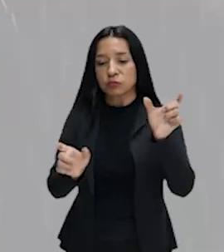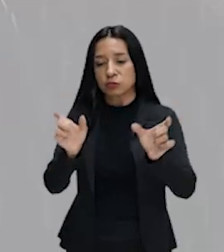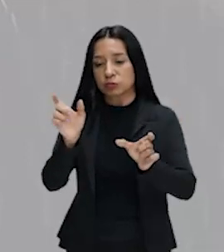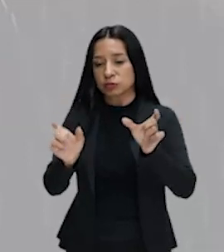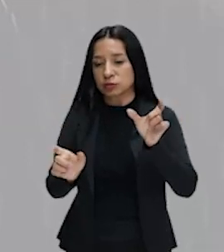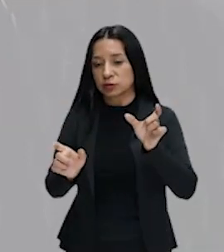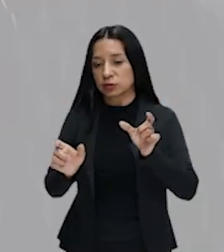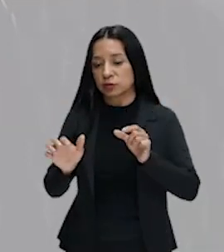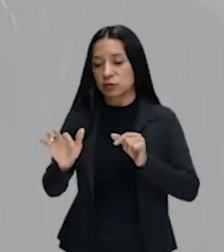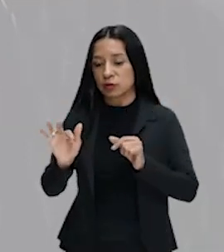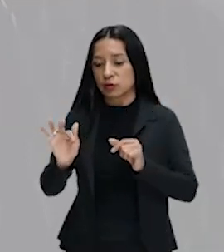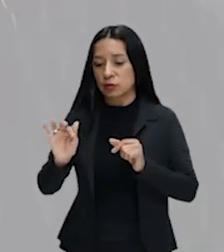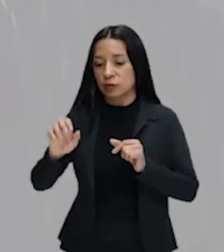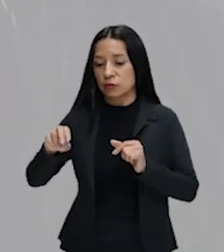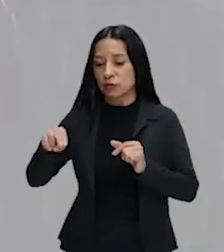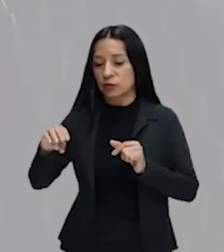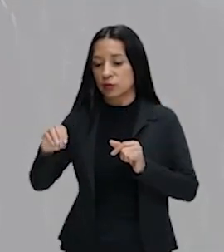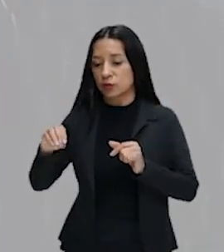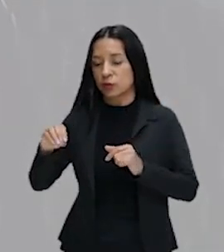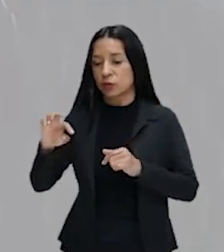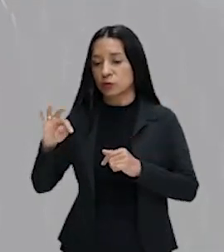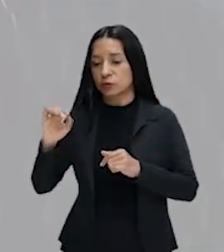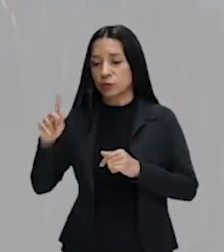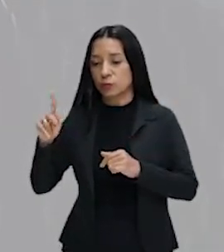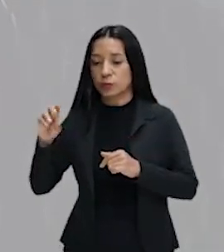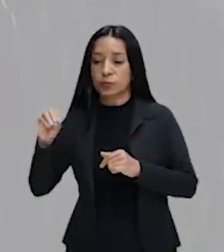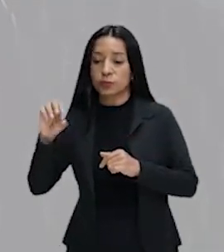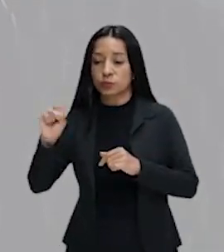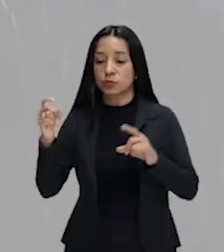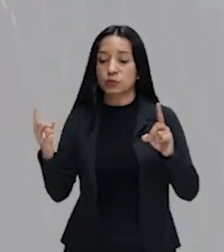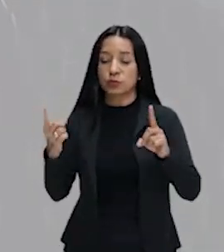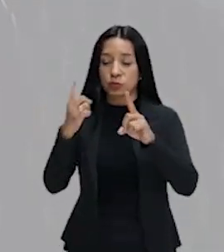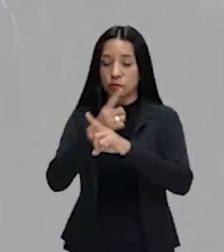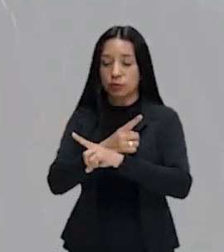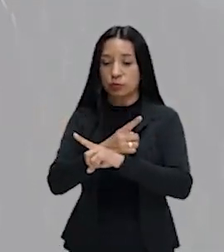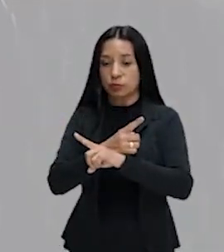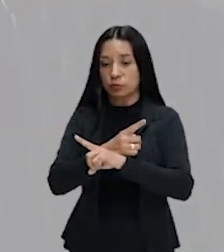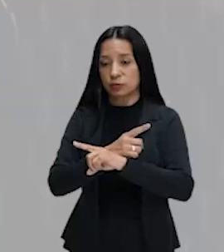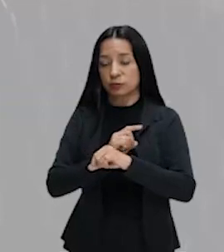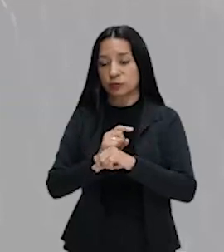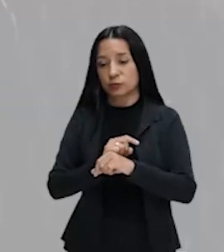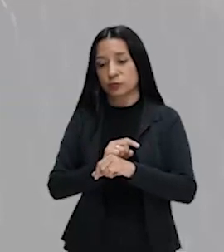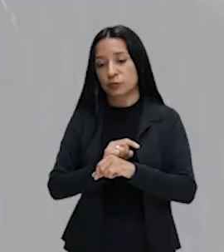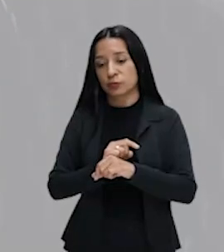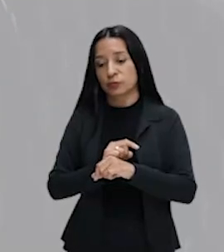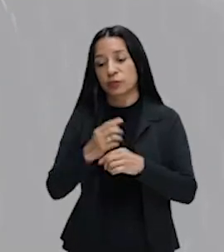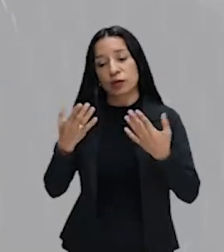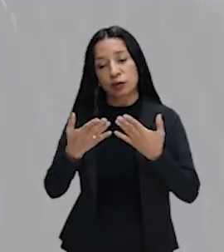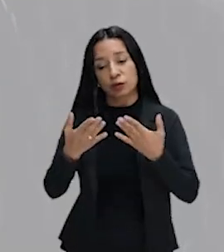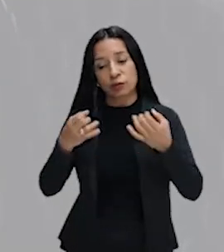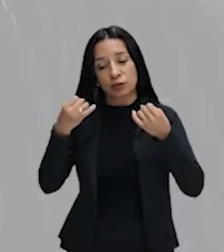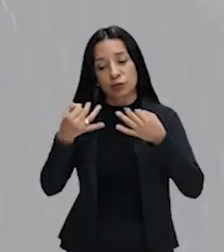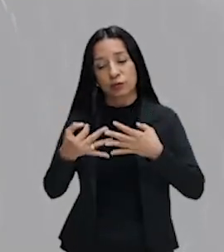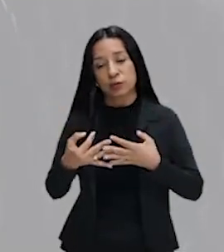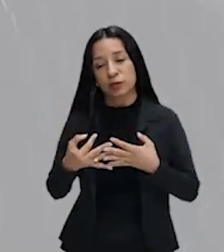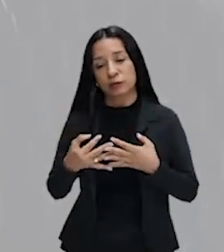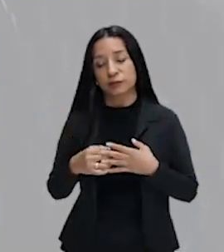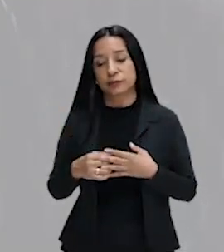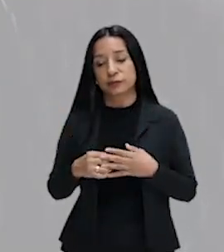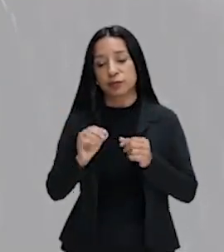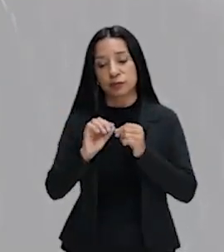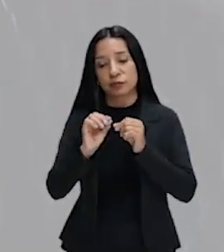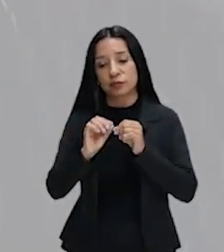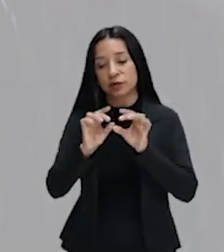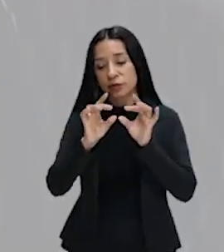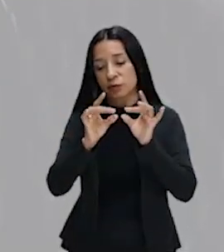ou proporção fenotípicas de um cruzamento entre esses indivíduos aqui, ó. Então vamos aqui, vamos para fazer os dados da questão,